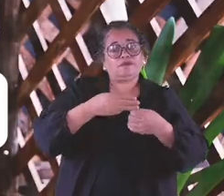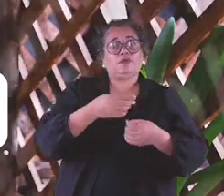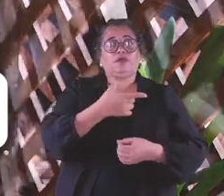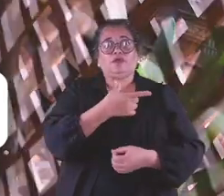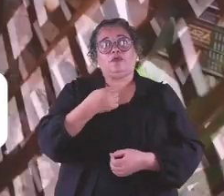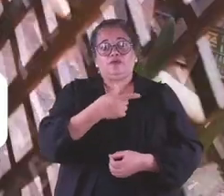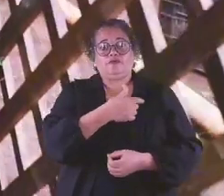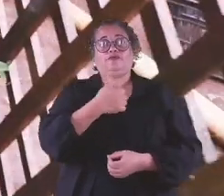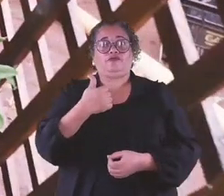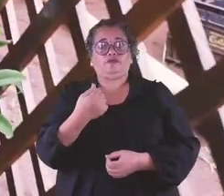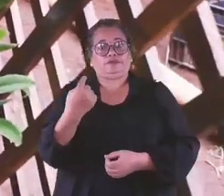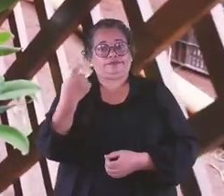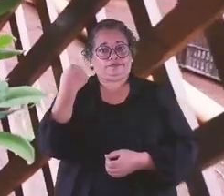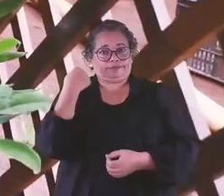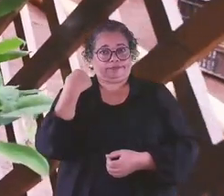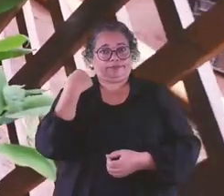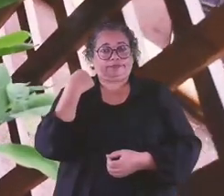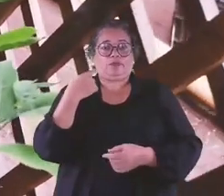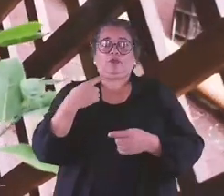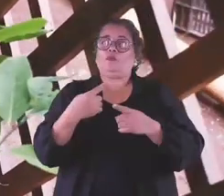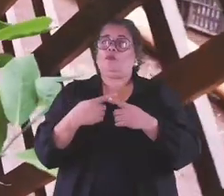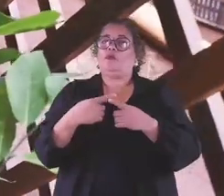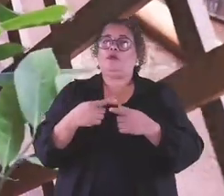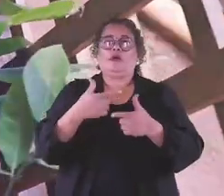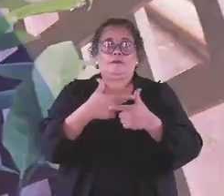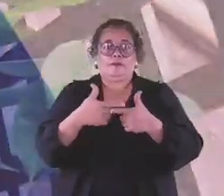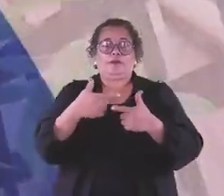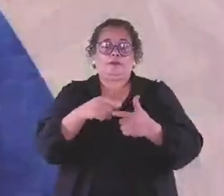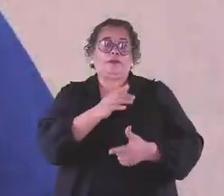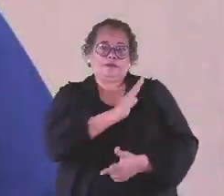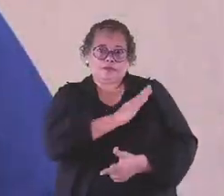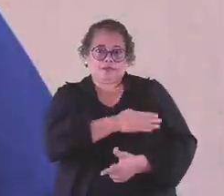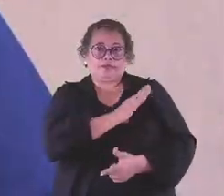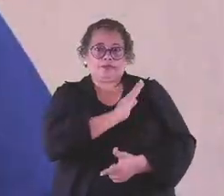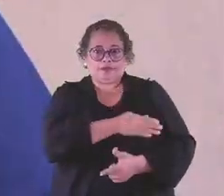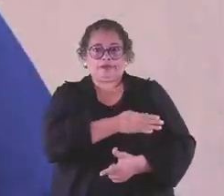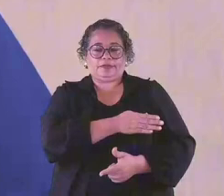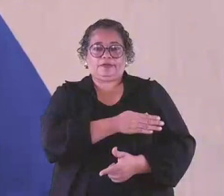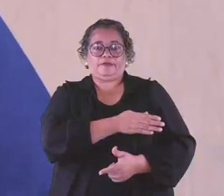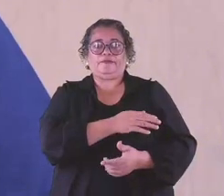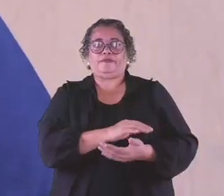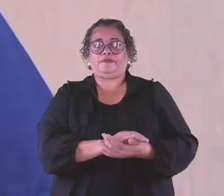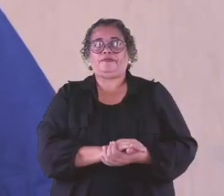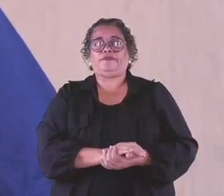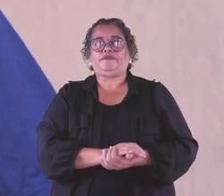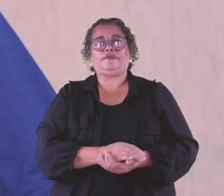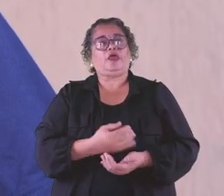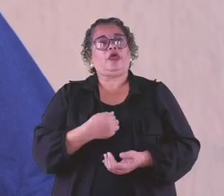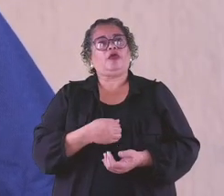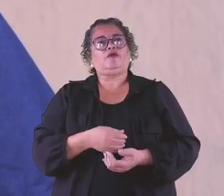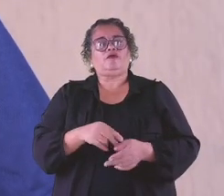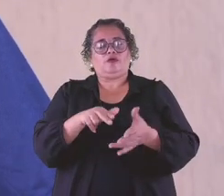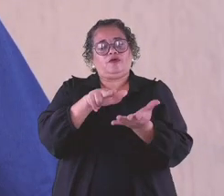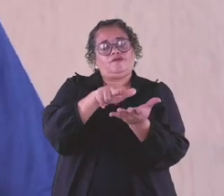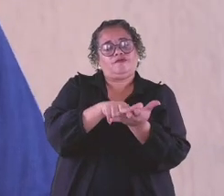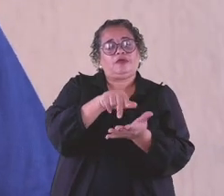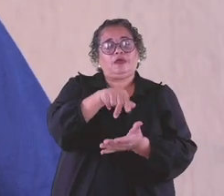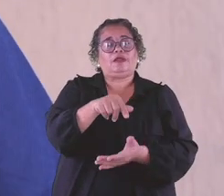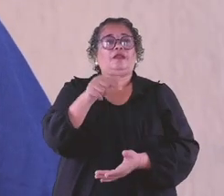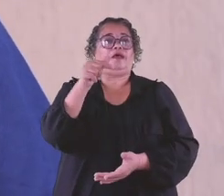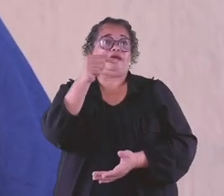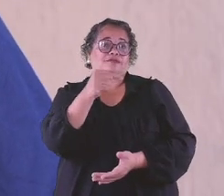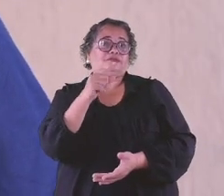desde 2021, por conta de um problema no coração. De lá para cá eu fiquei